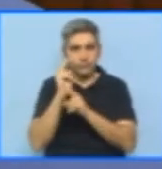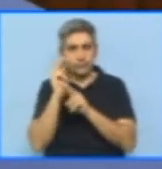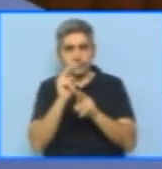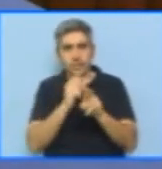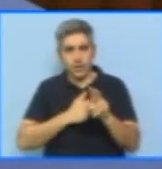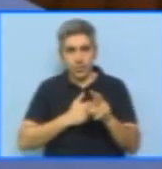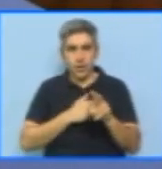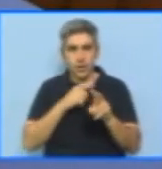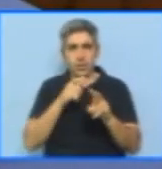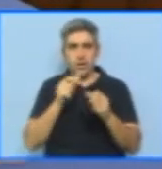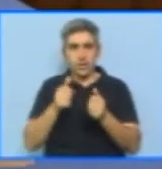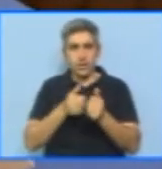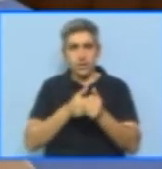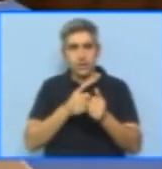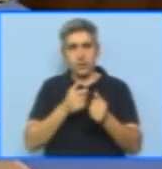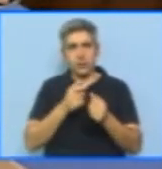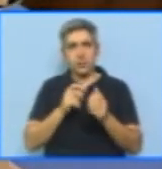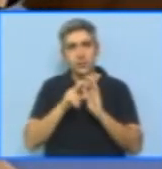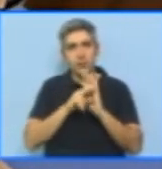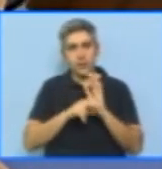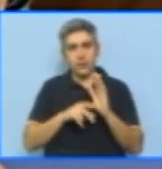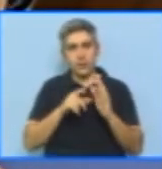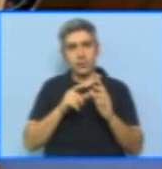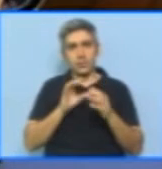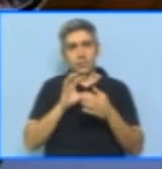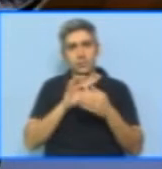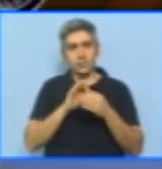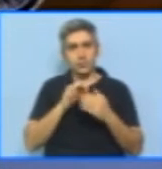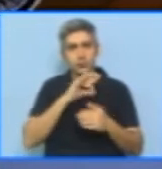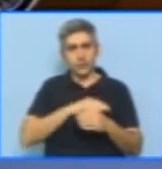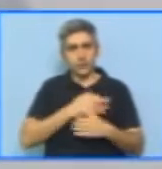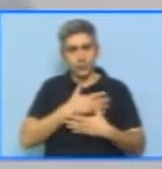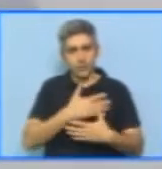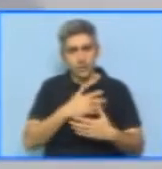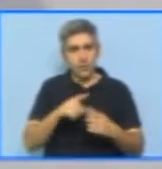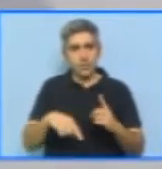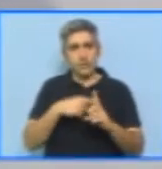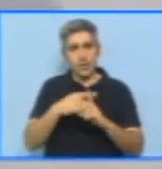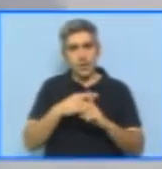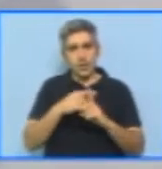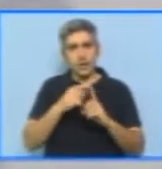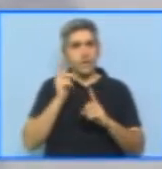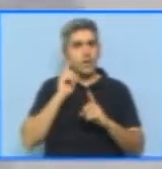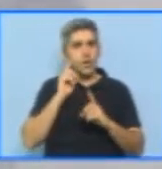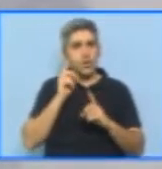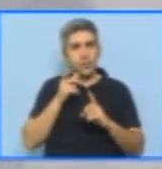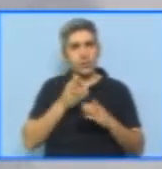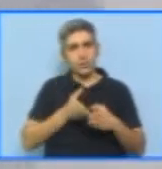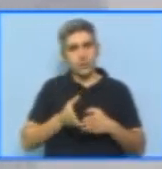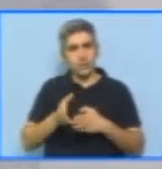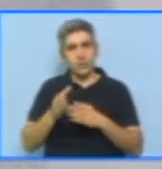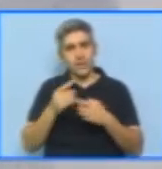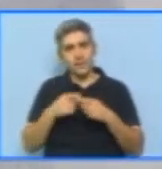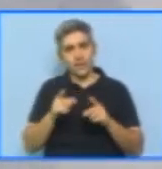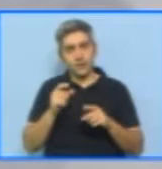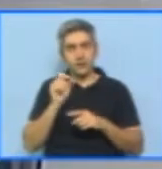exercício profissional, obviamente pelas regras da deontologia da profissão, mas também por linhas de valores que o levam a ser diferente